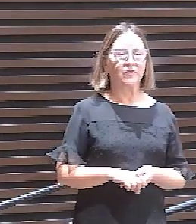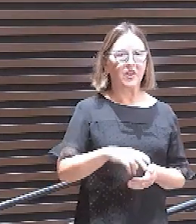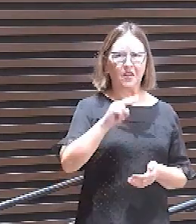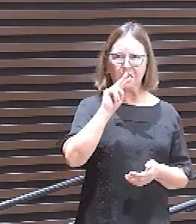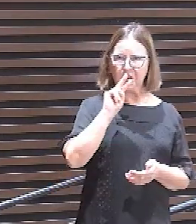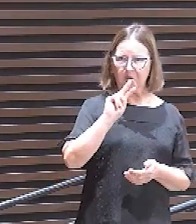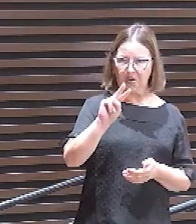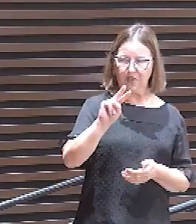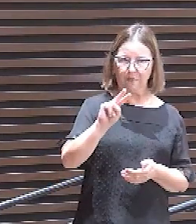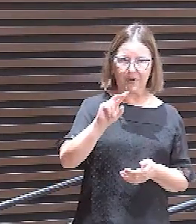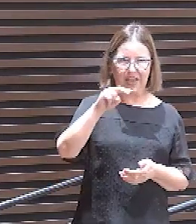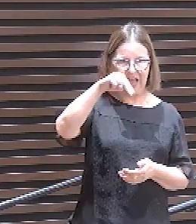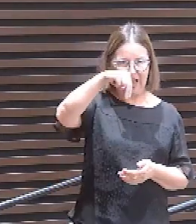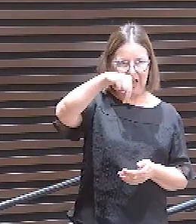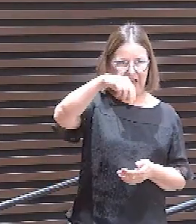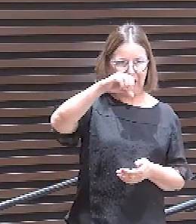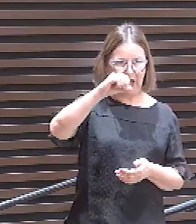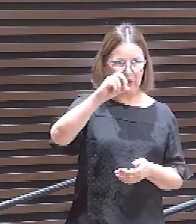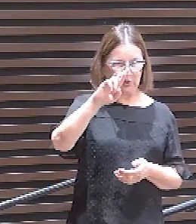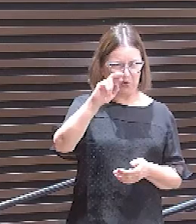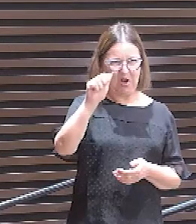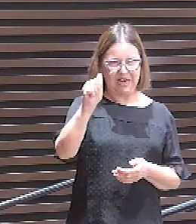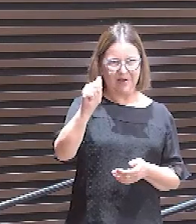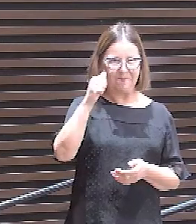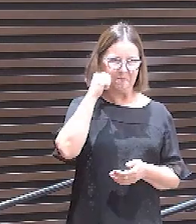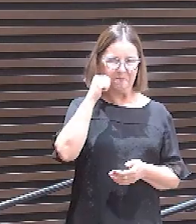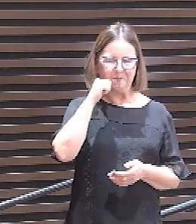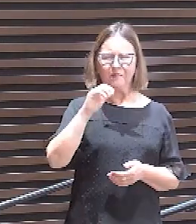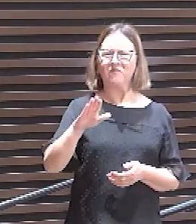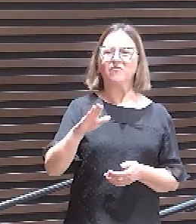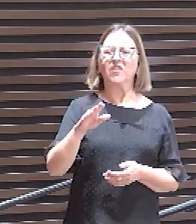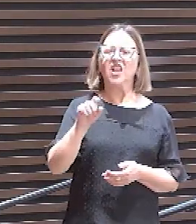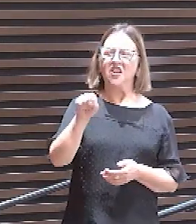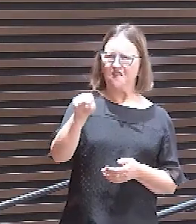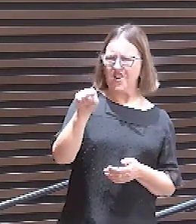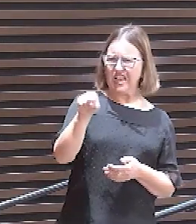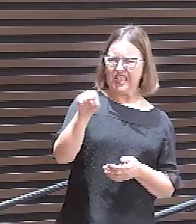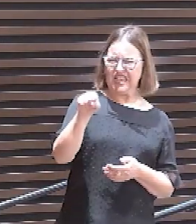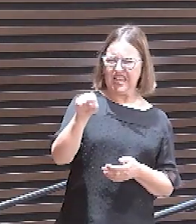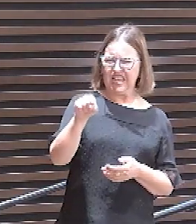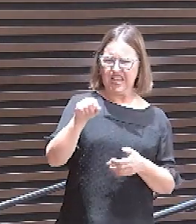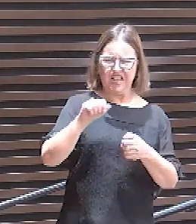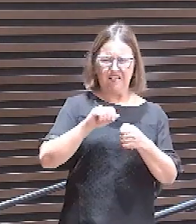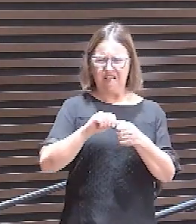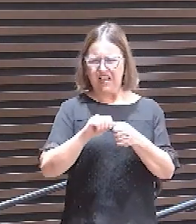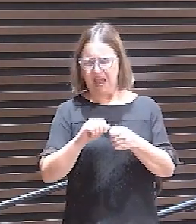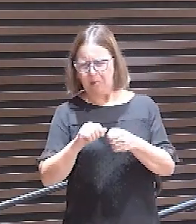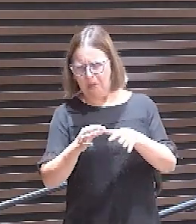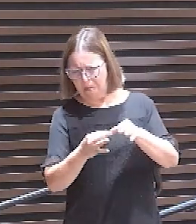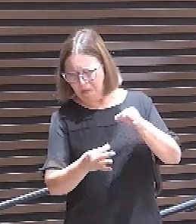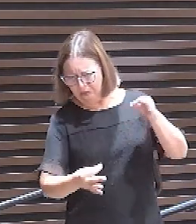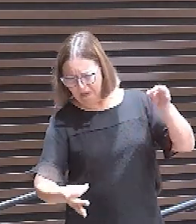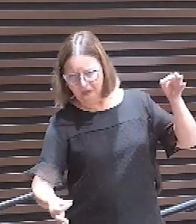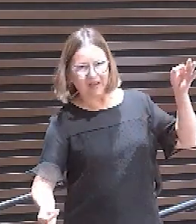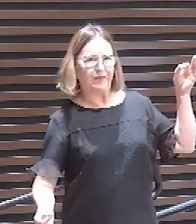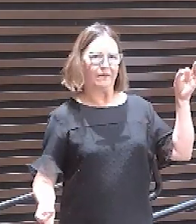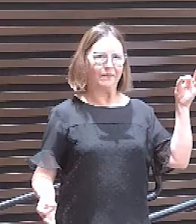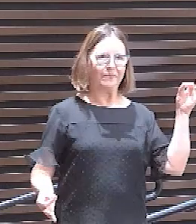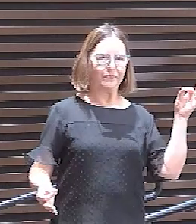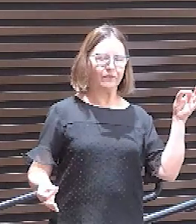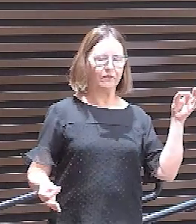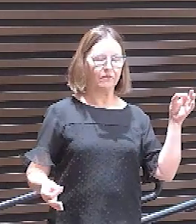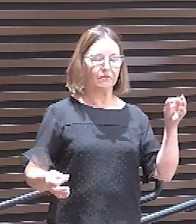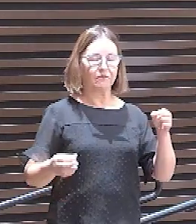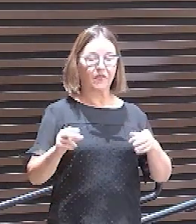Virou para a nora e disse: você vai fazer tá.